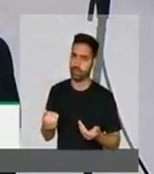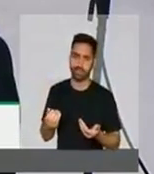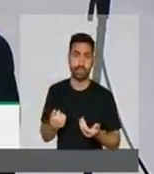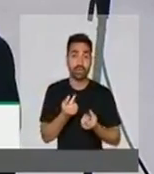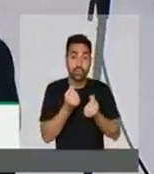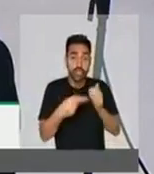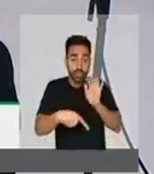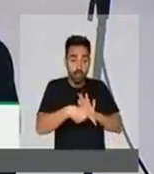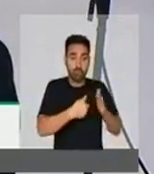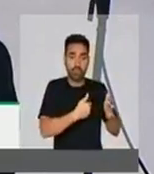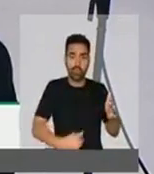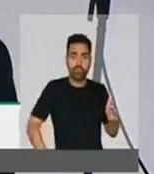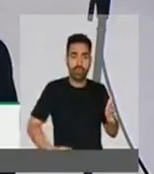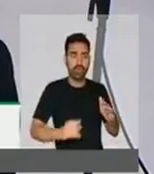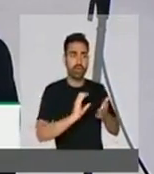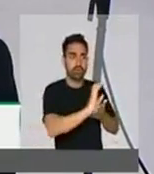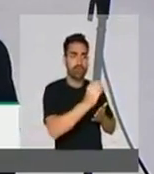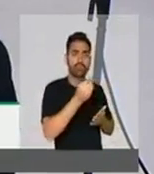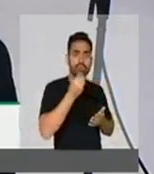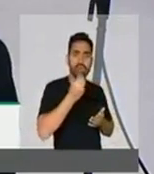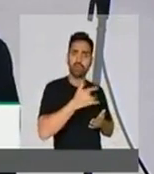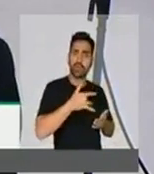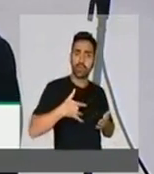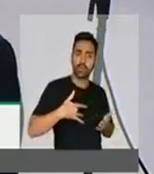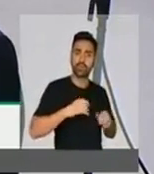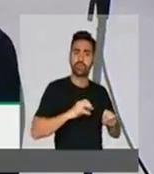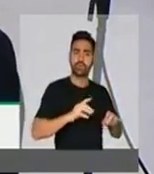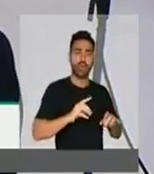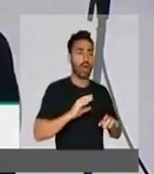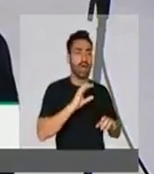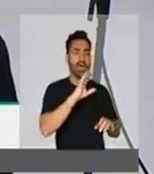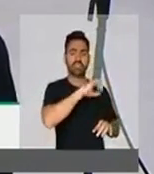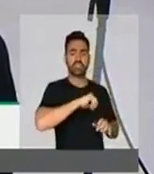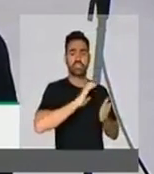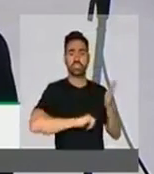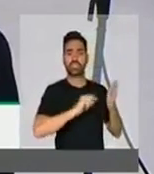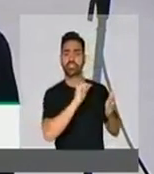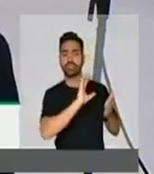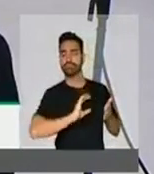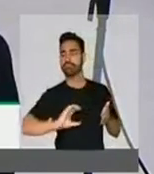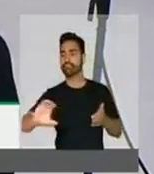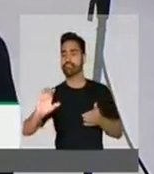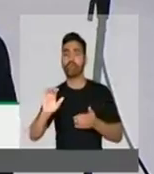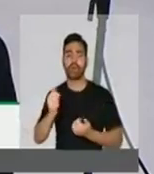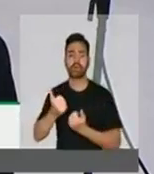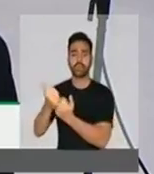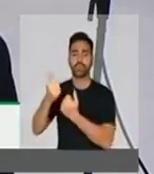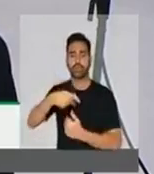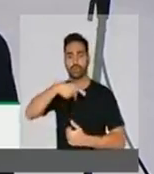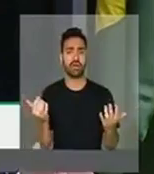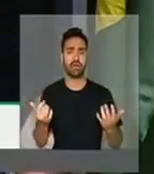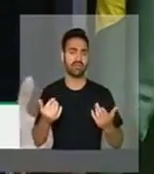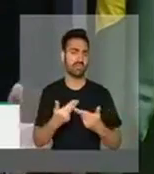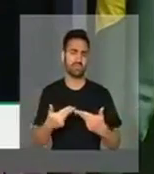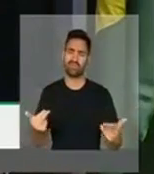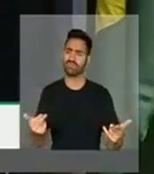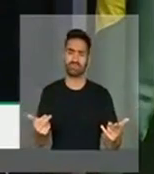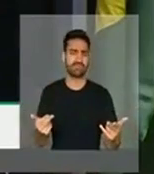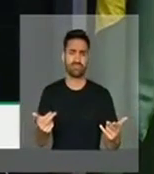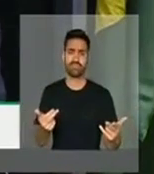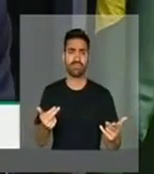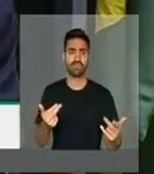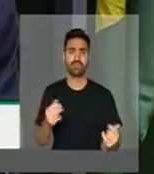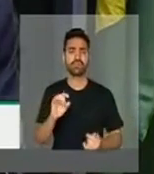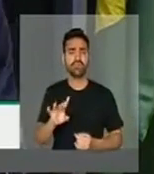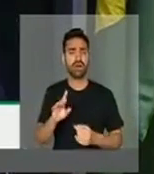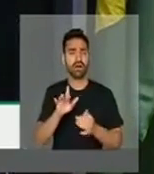dinheiro público para estar financiando qualquer partido. E já foi abolida a contribuição empresarial. Ser eleito em